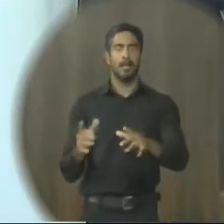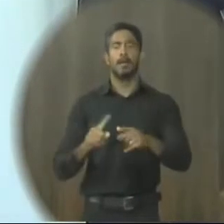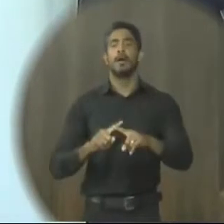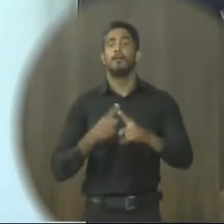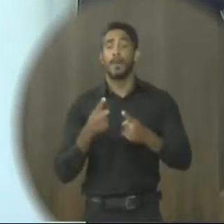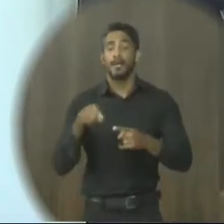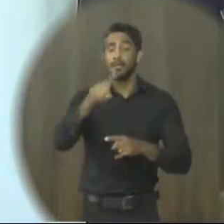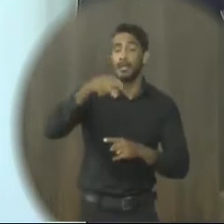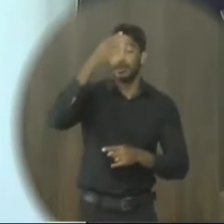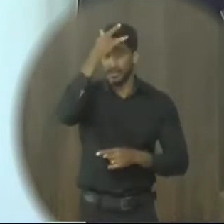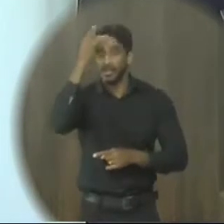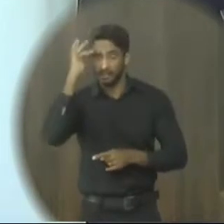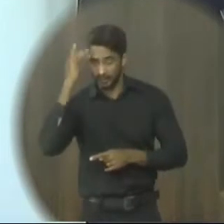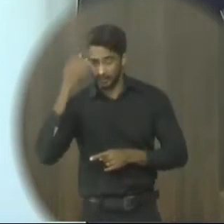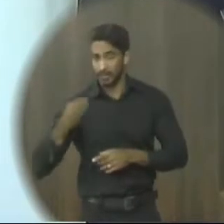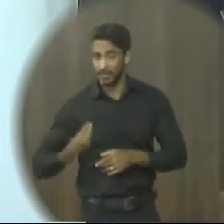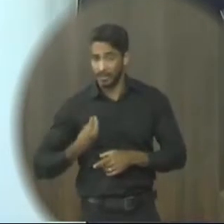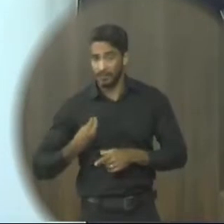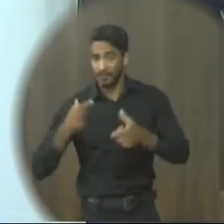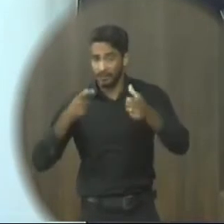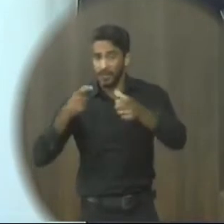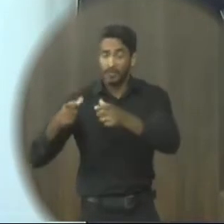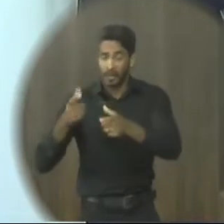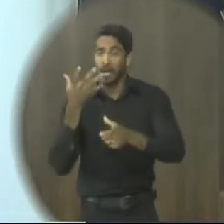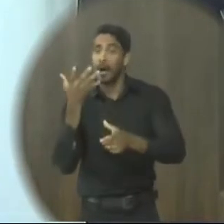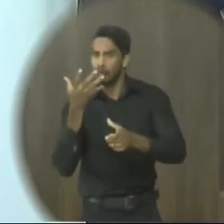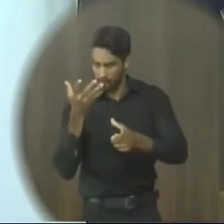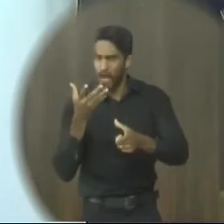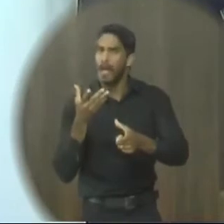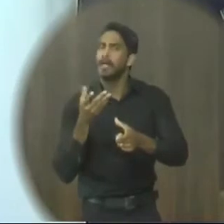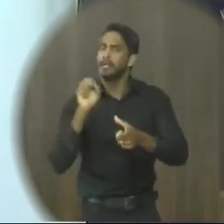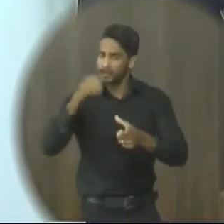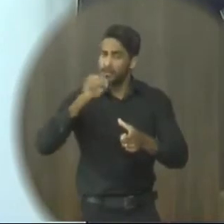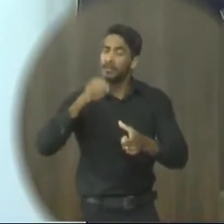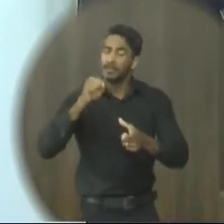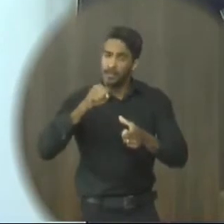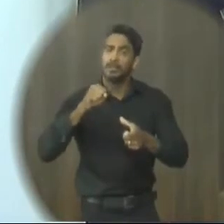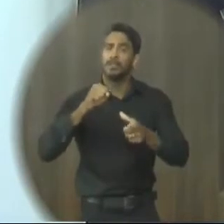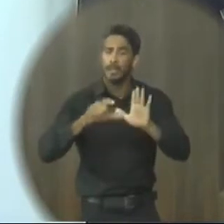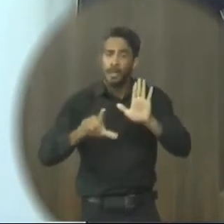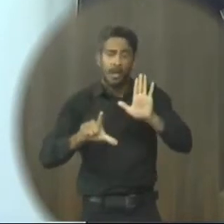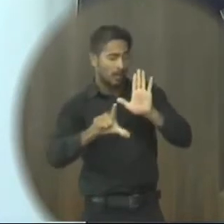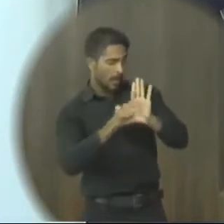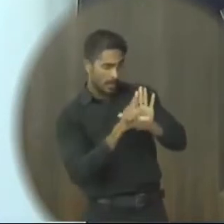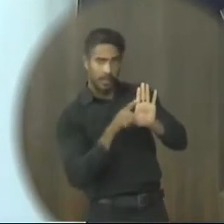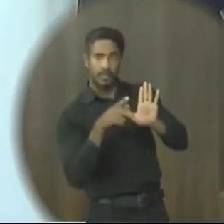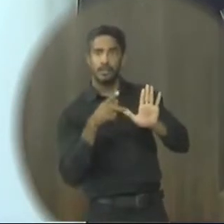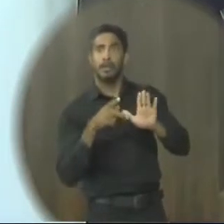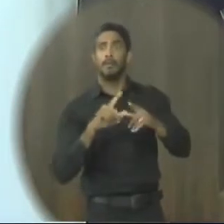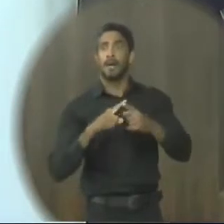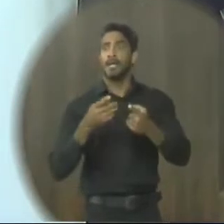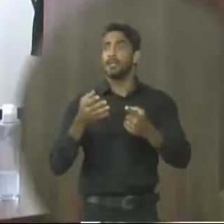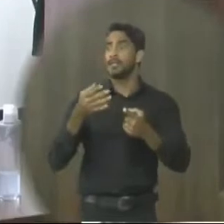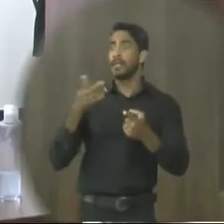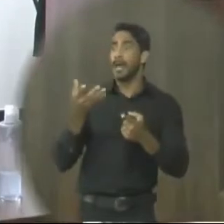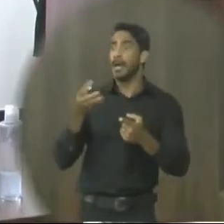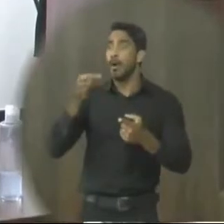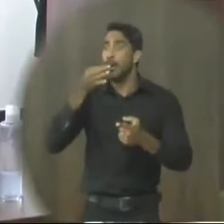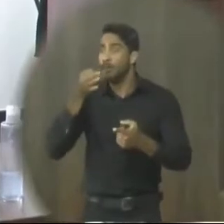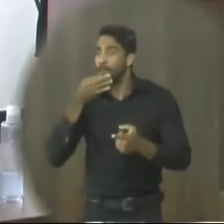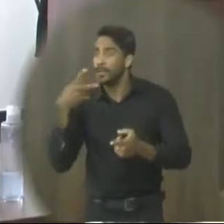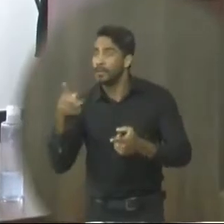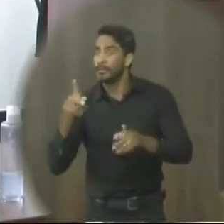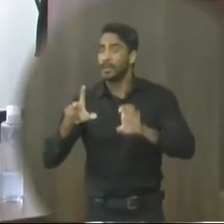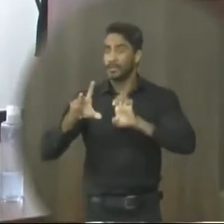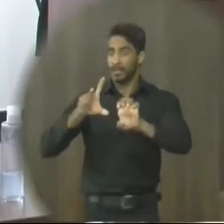os moradores, eles querem, de forma legal, né, uma posição do executivo. É por isso que o representante,